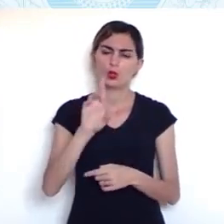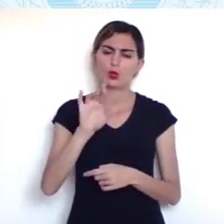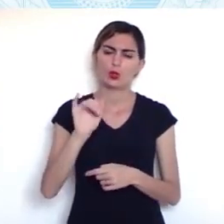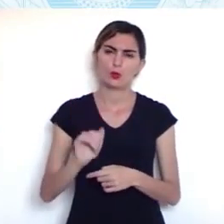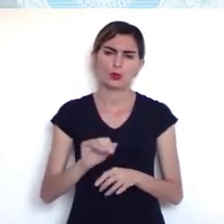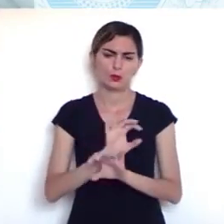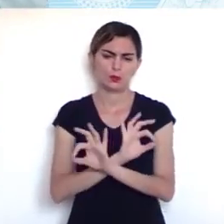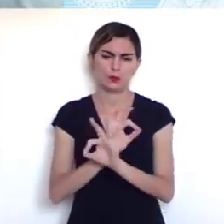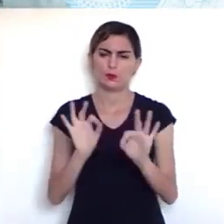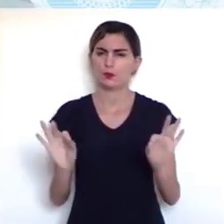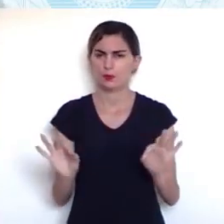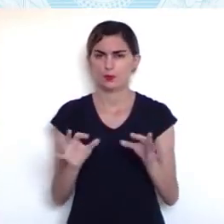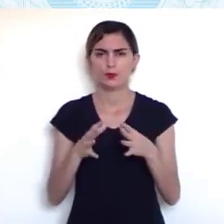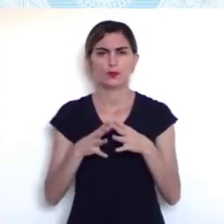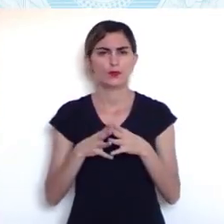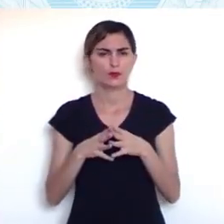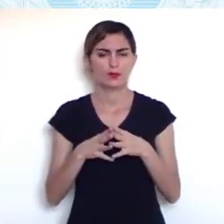excepcional,